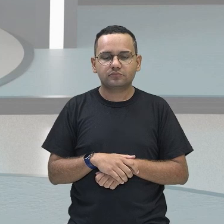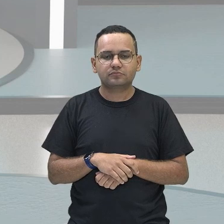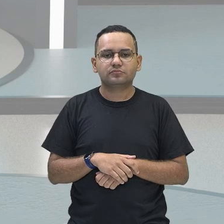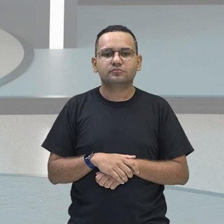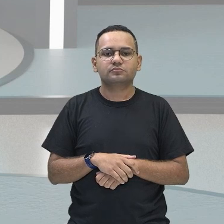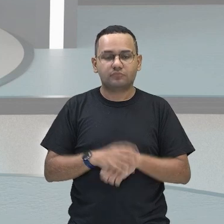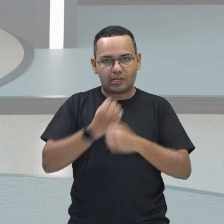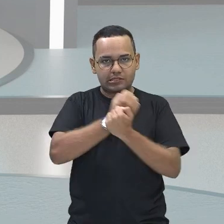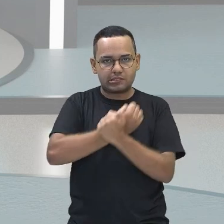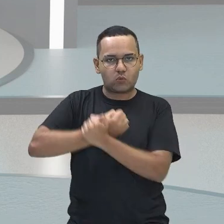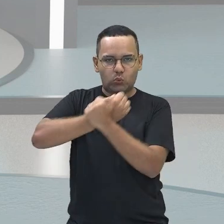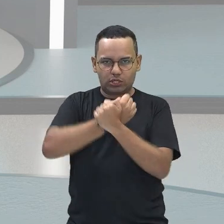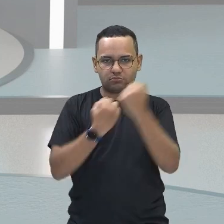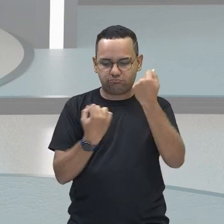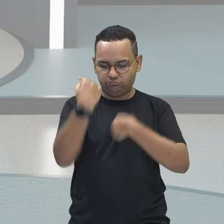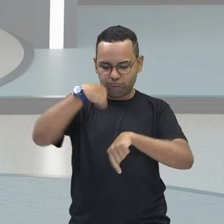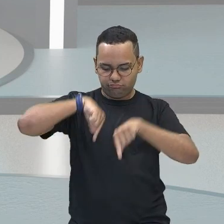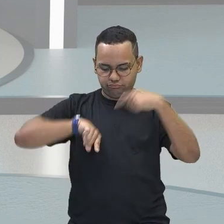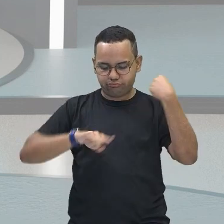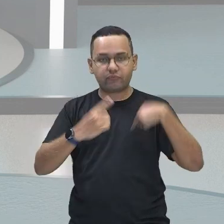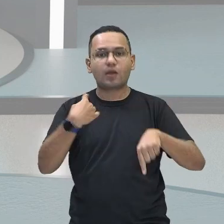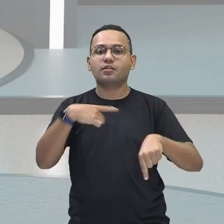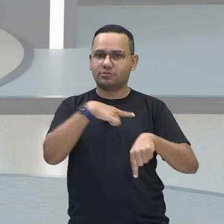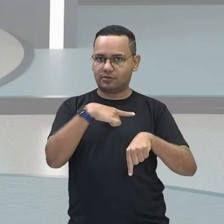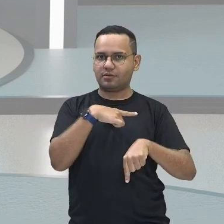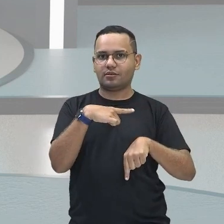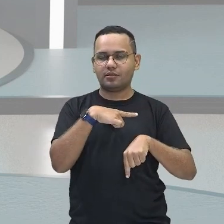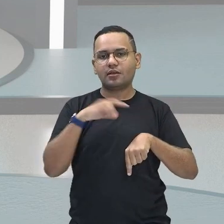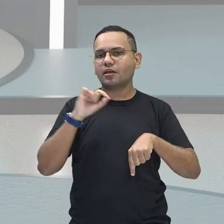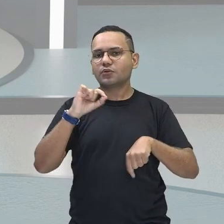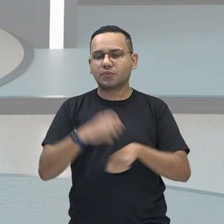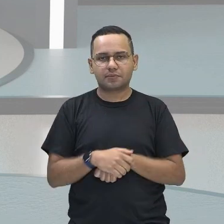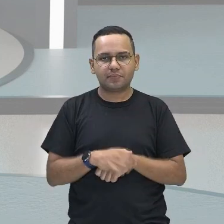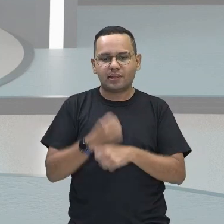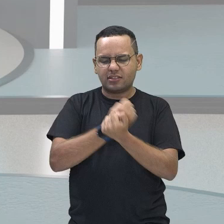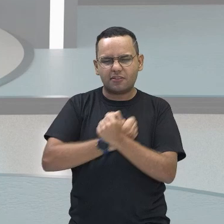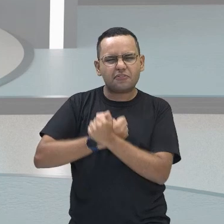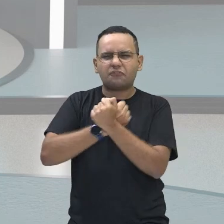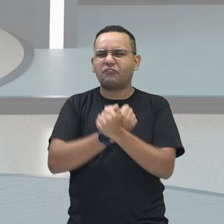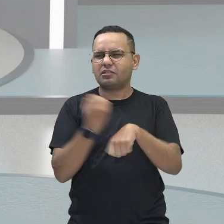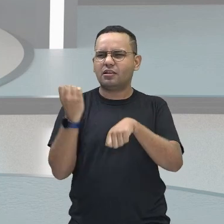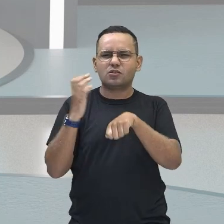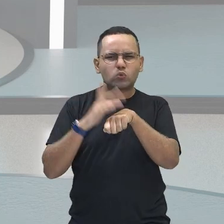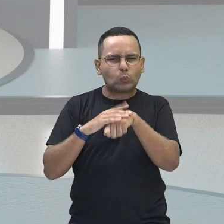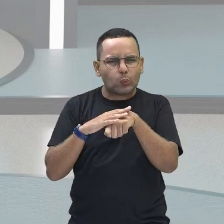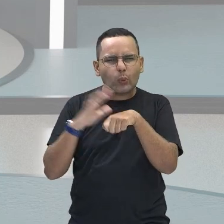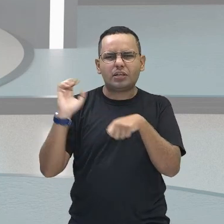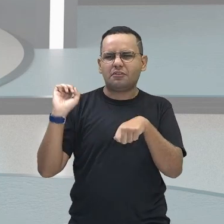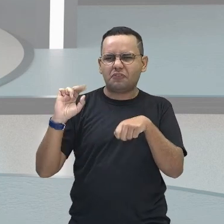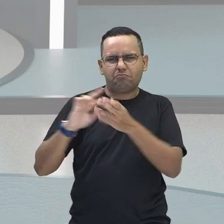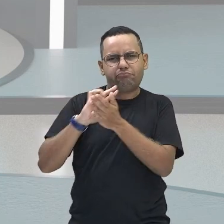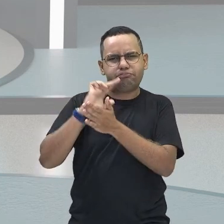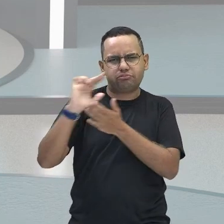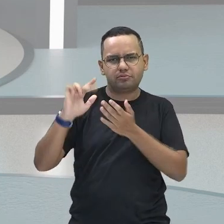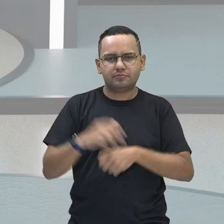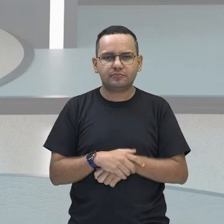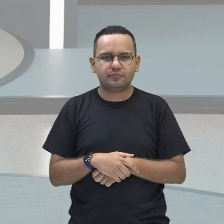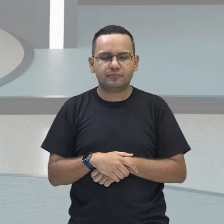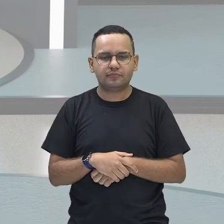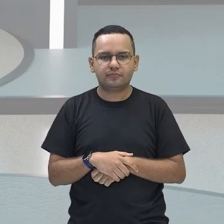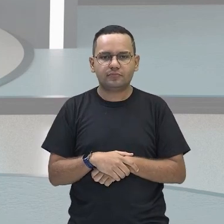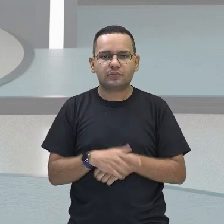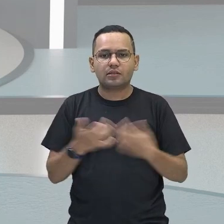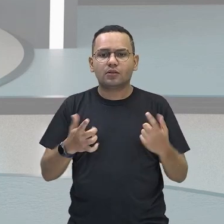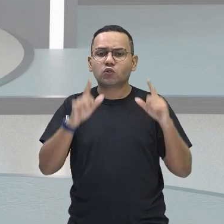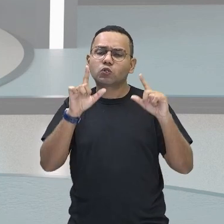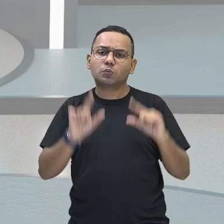imune né o sistema imunológico do nosso corpo que é a defesa ali contra as doenças vai diminuir o risco de doenças cardíacas que são